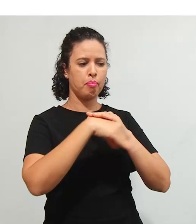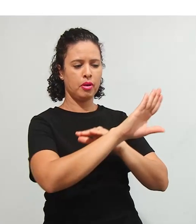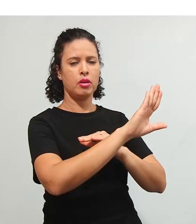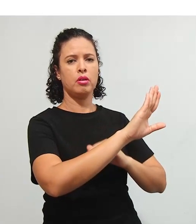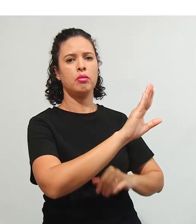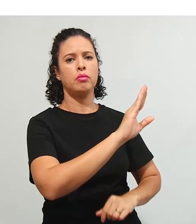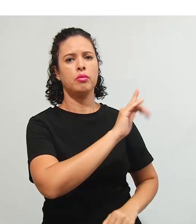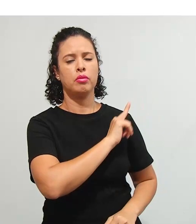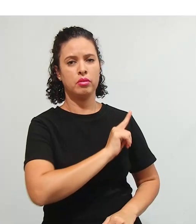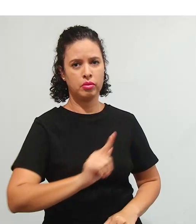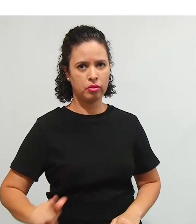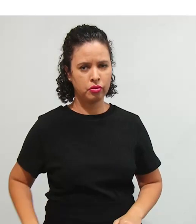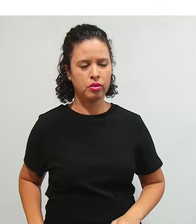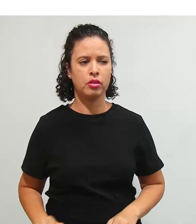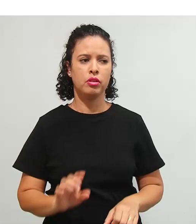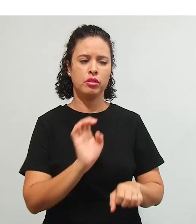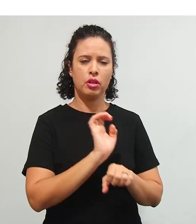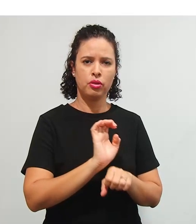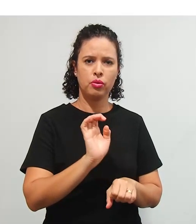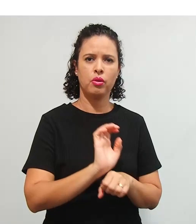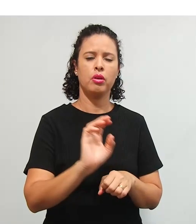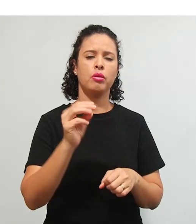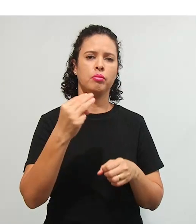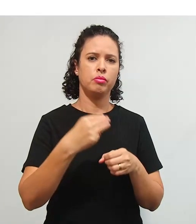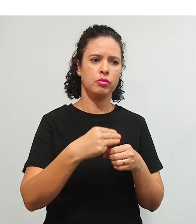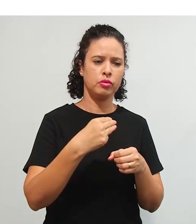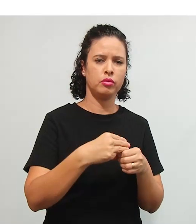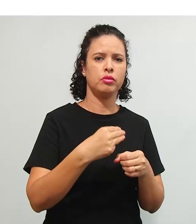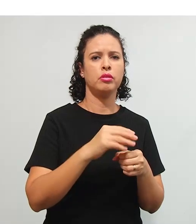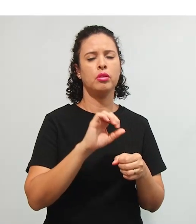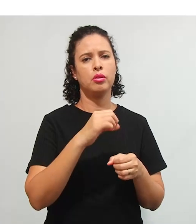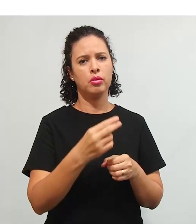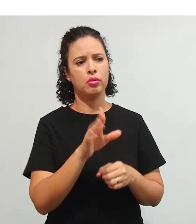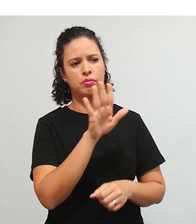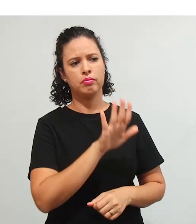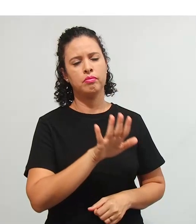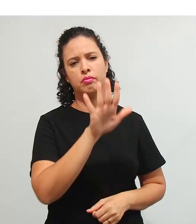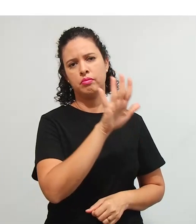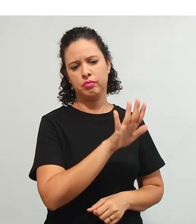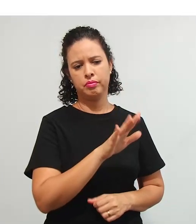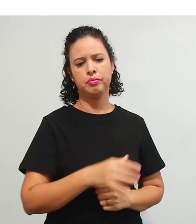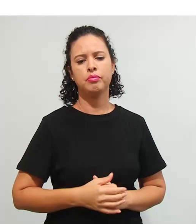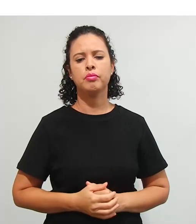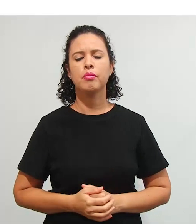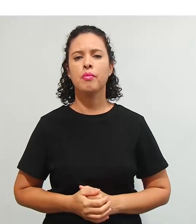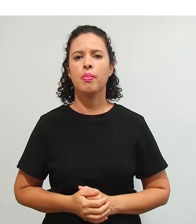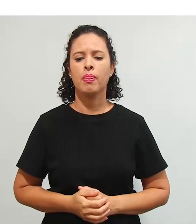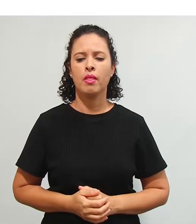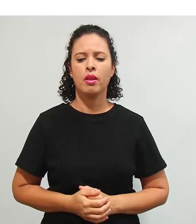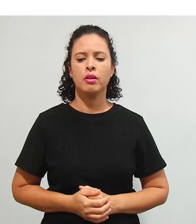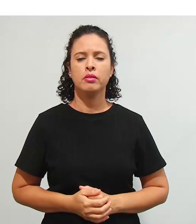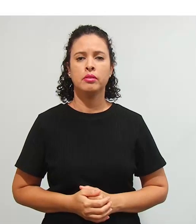Tesouro Estadual ou Tesouro Nacional. Bom,